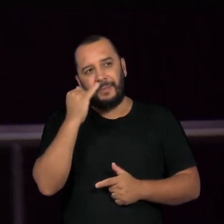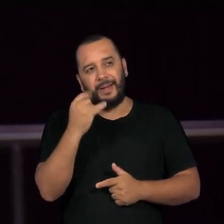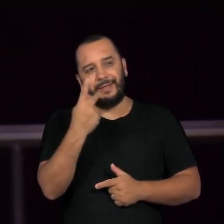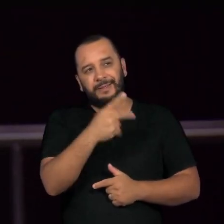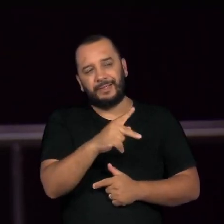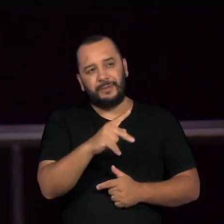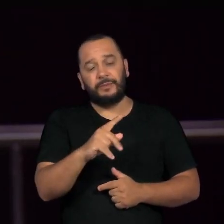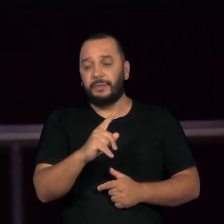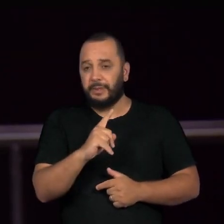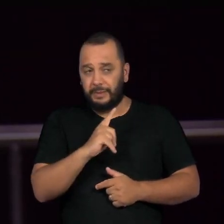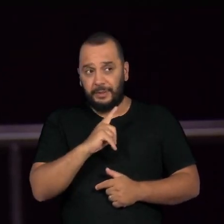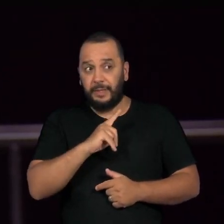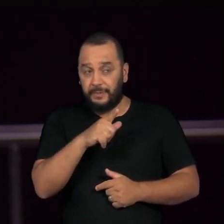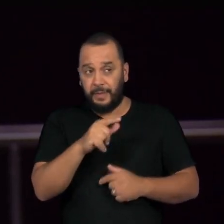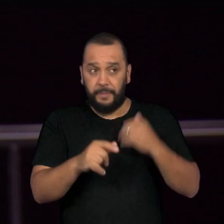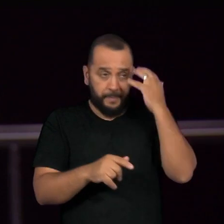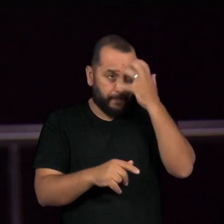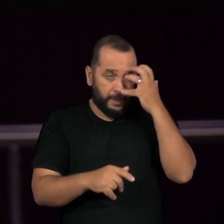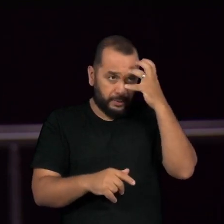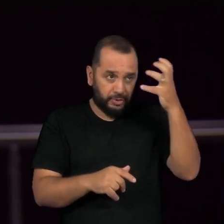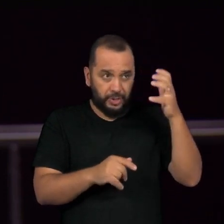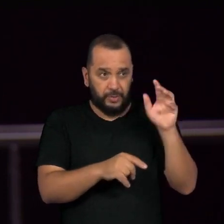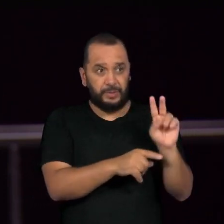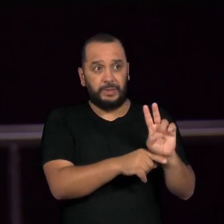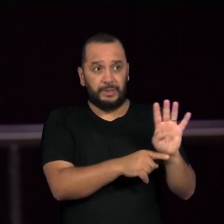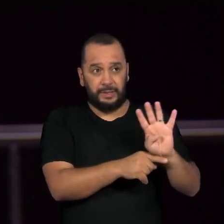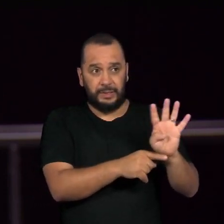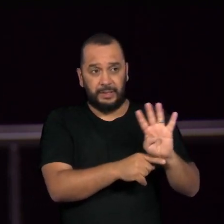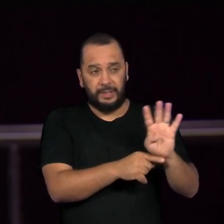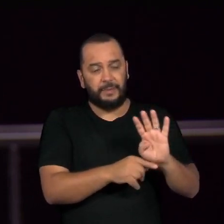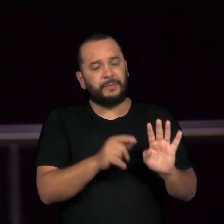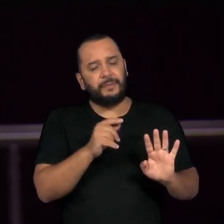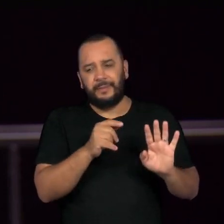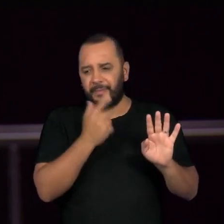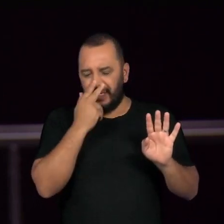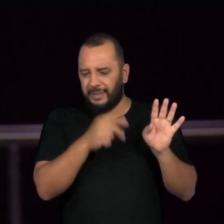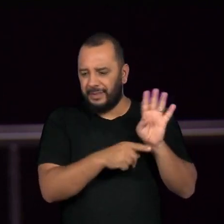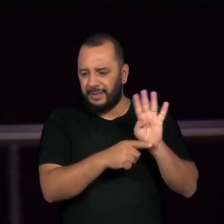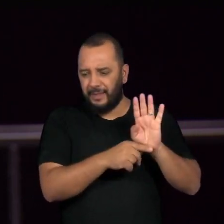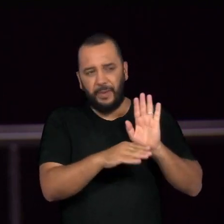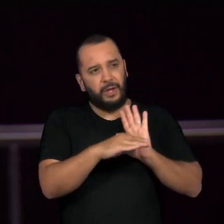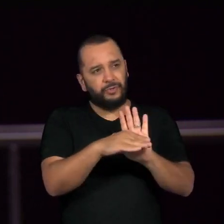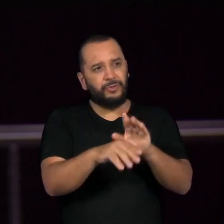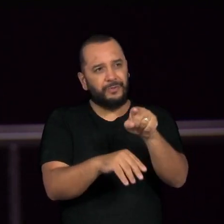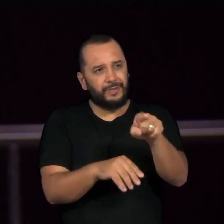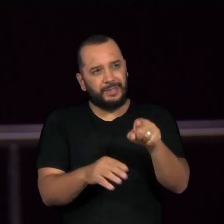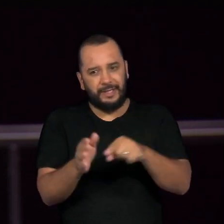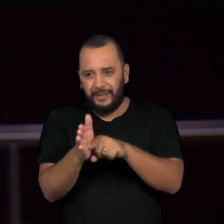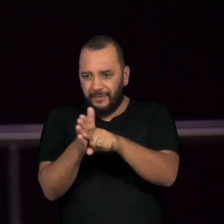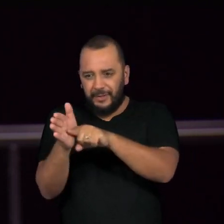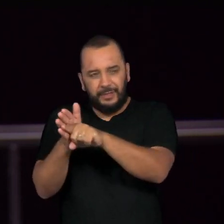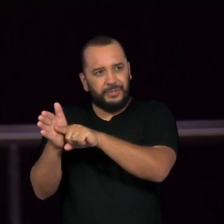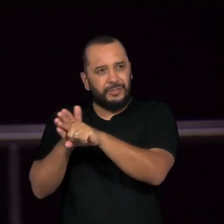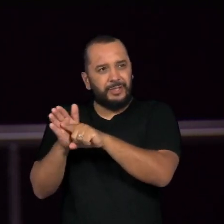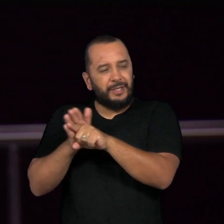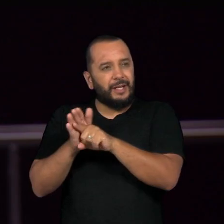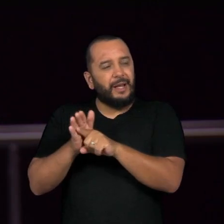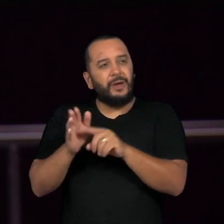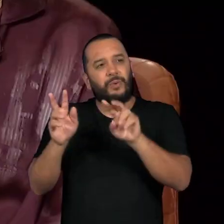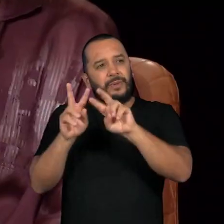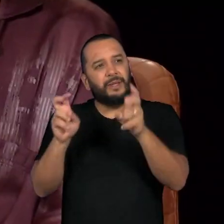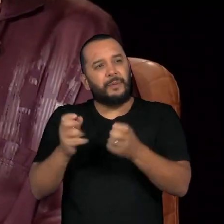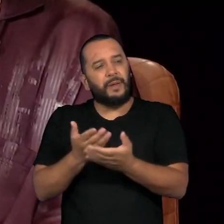além da paixão pelo cinema, o cinema também te ajudou a, de uma certa forma, investigar e elucidar uma questão que te incomodava,